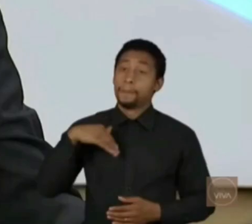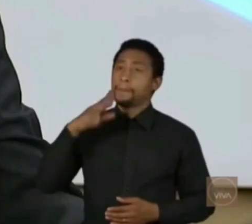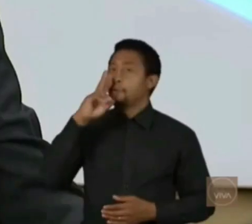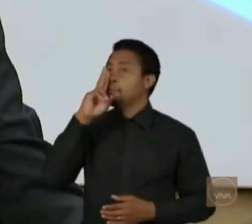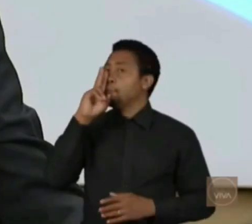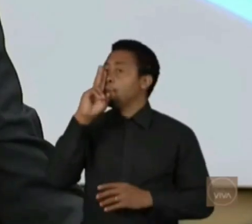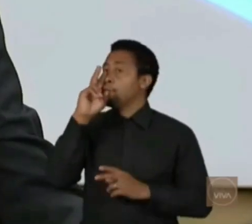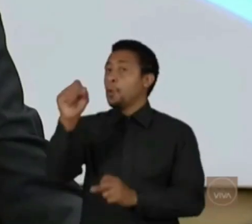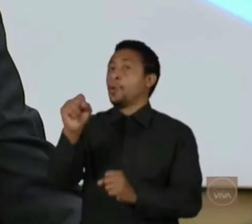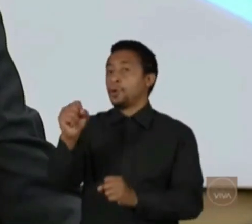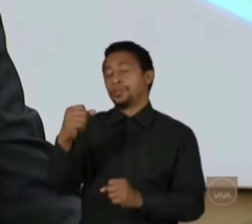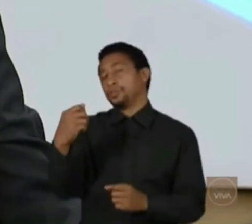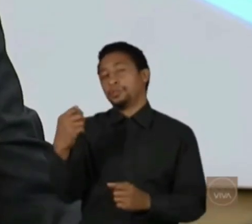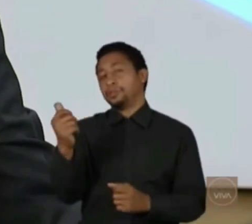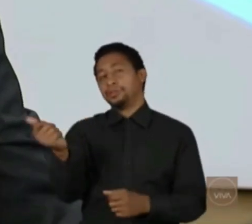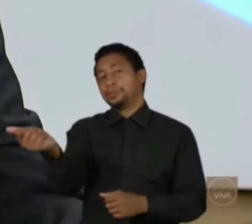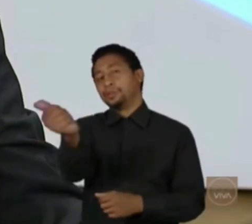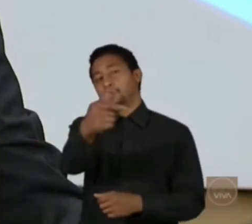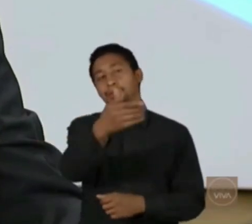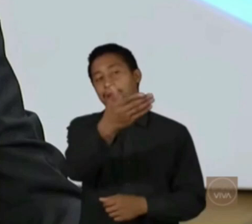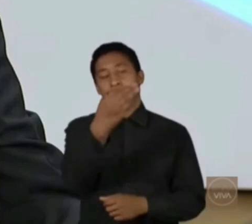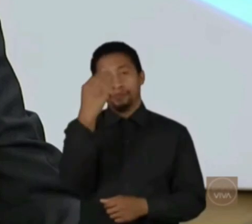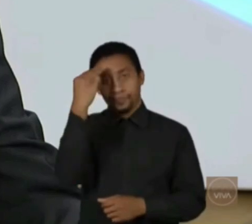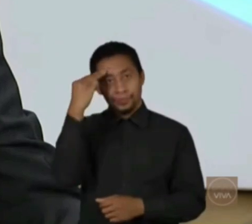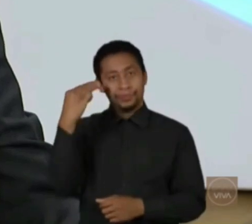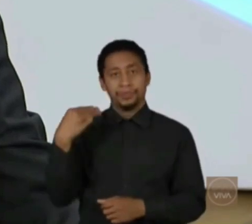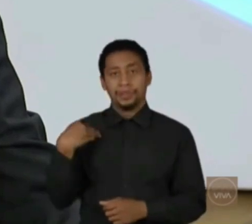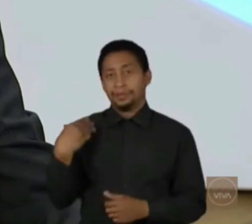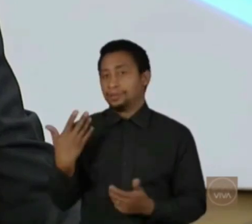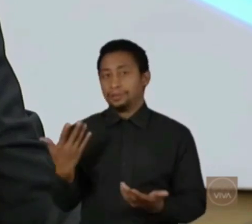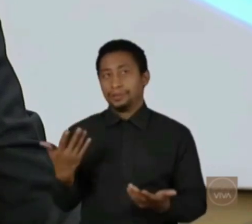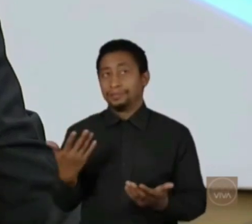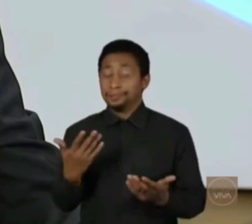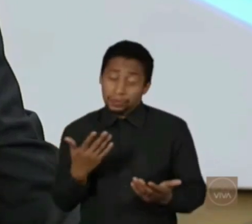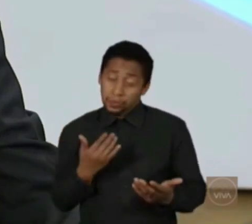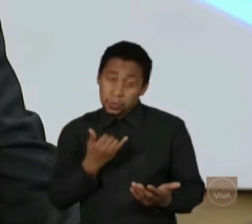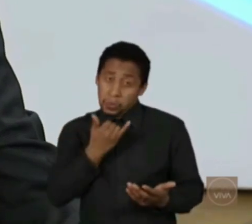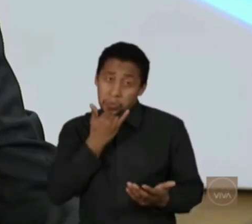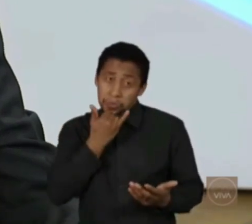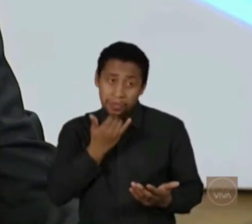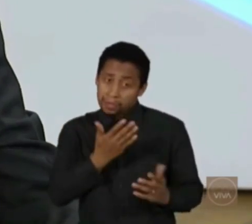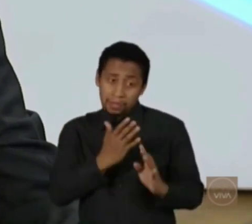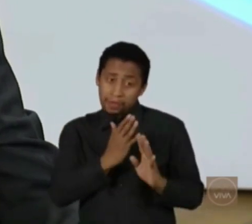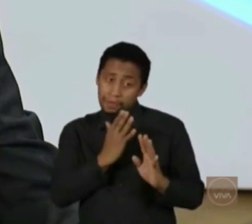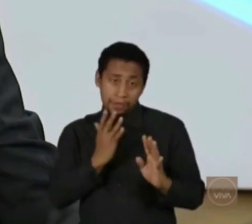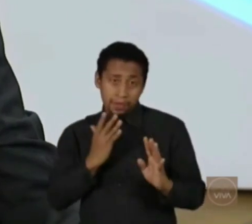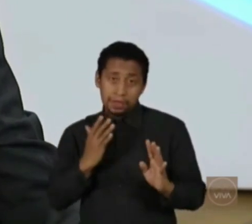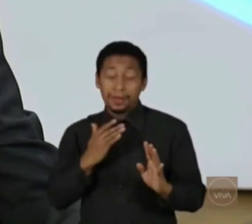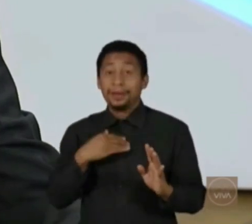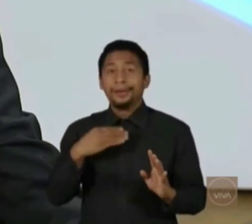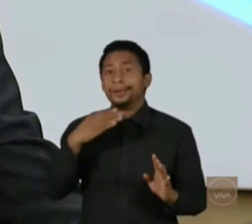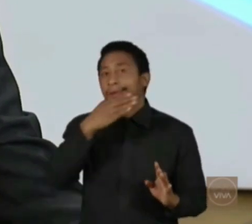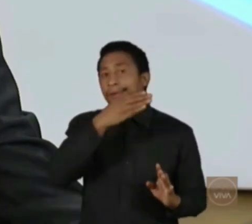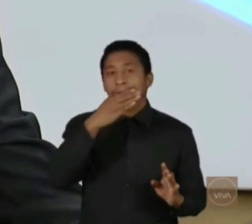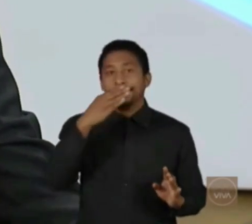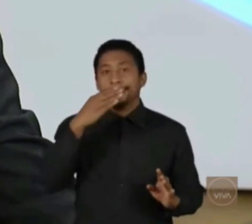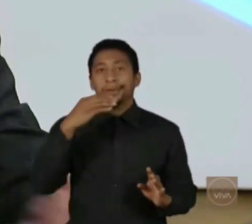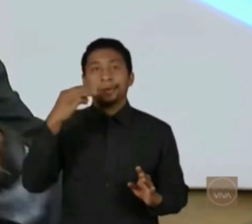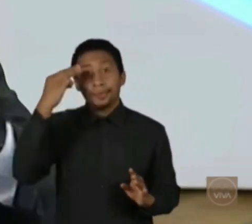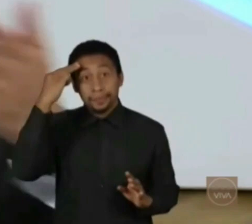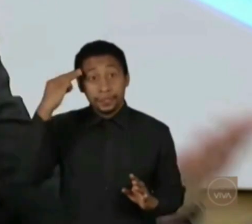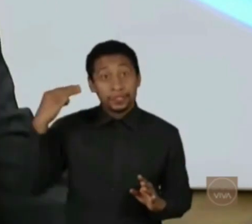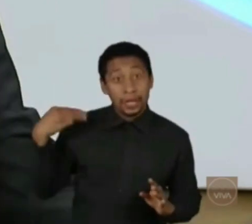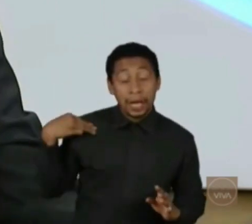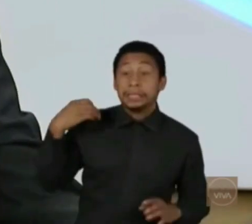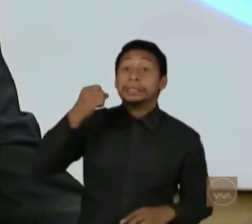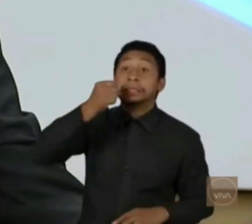candidato. Política é fila. A dona Michele é a única pessoa no país que se elege senadora nos 27 estados da